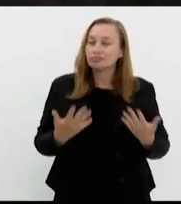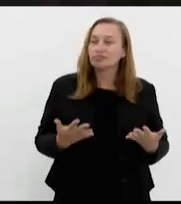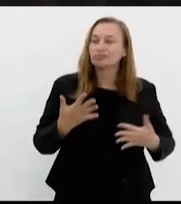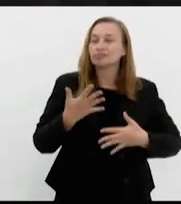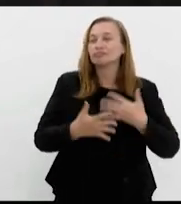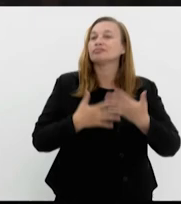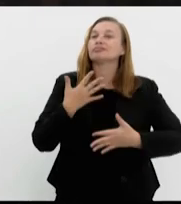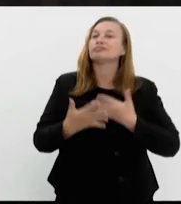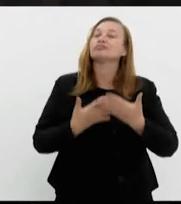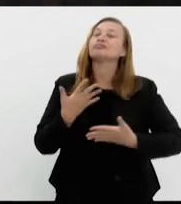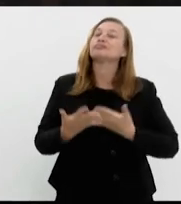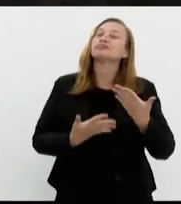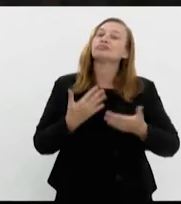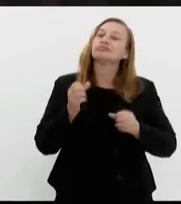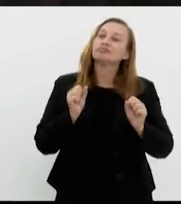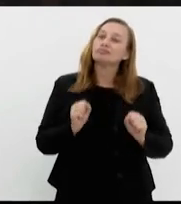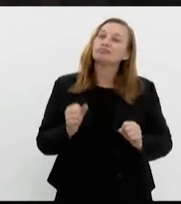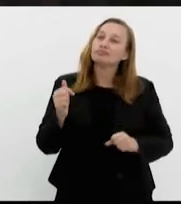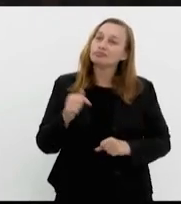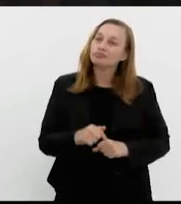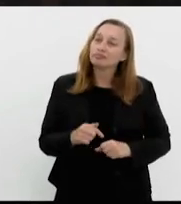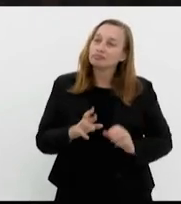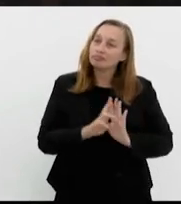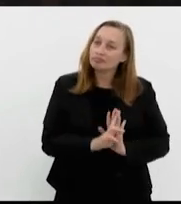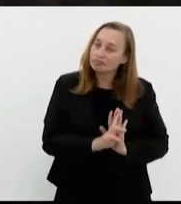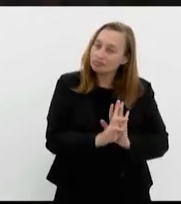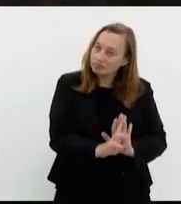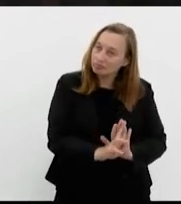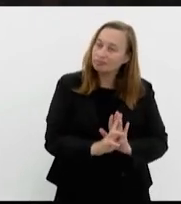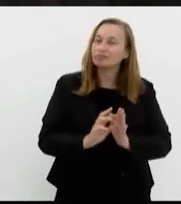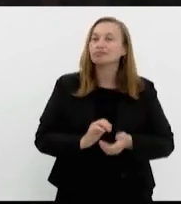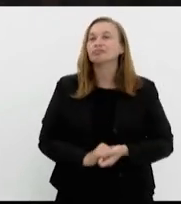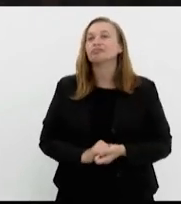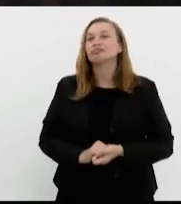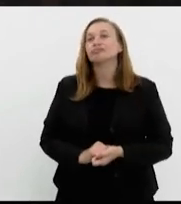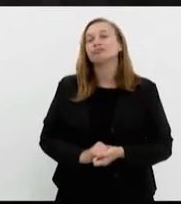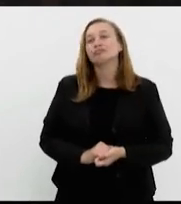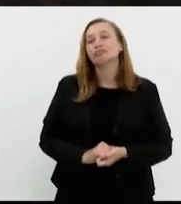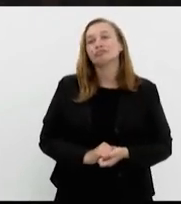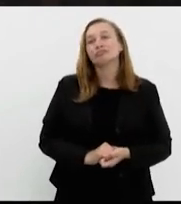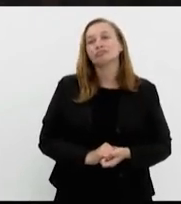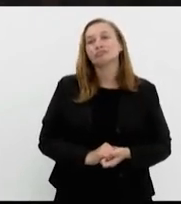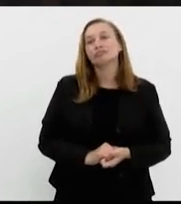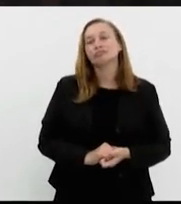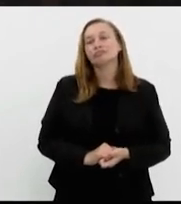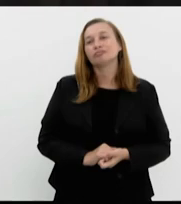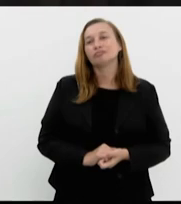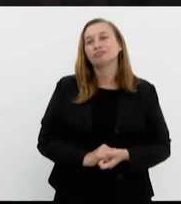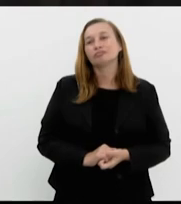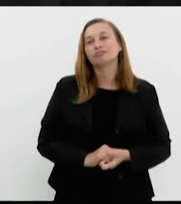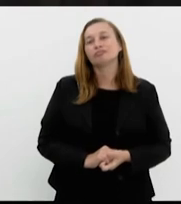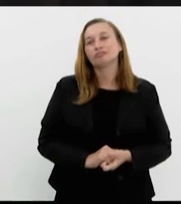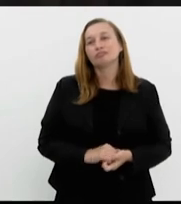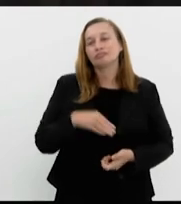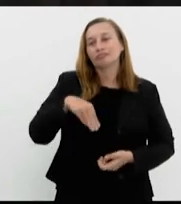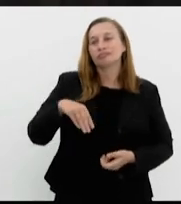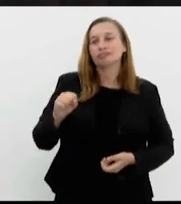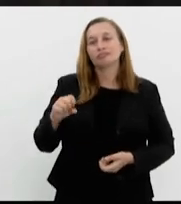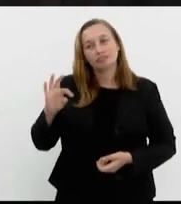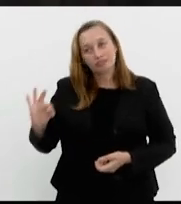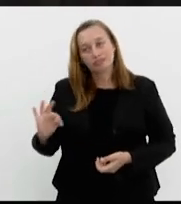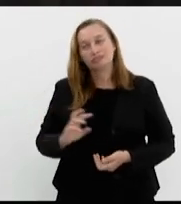alegria poder aqui representar as assentadas e acampadas do